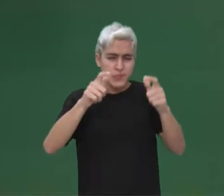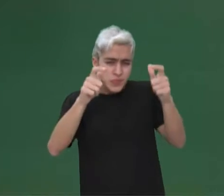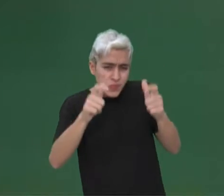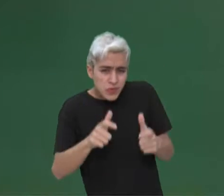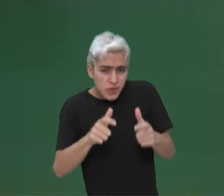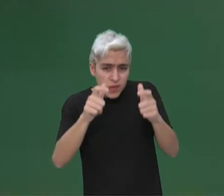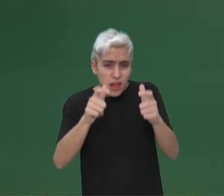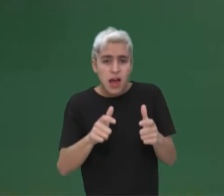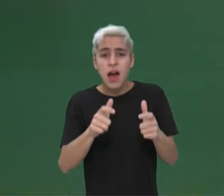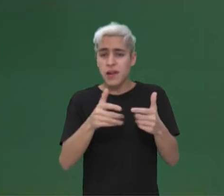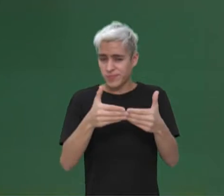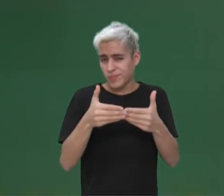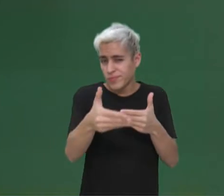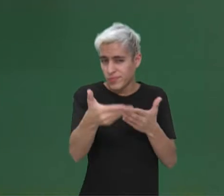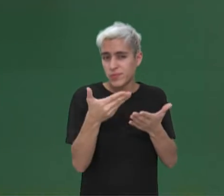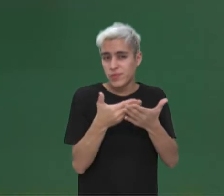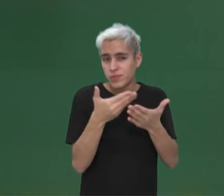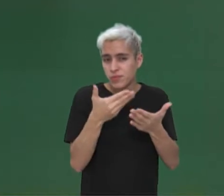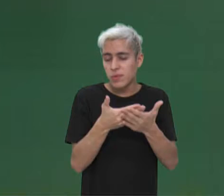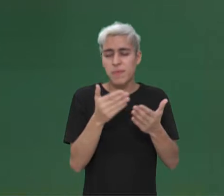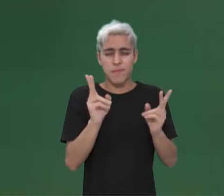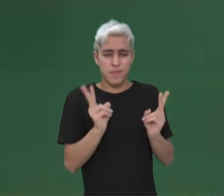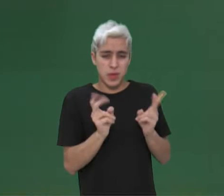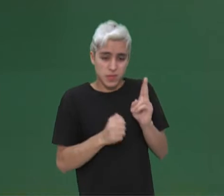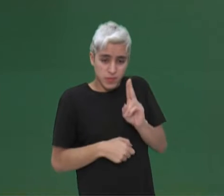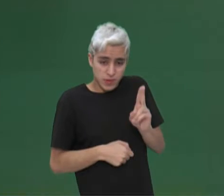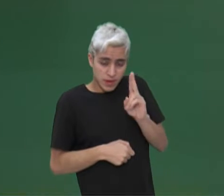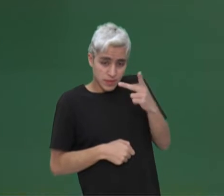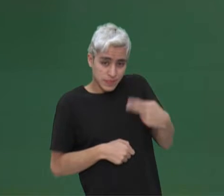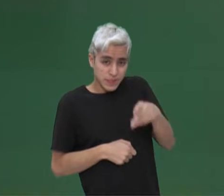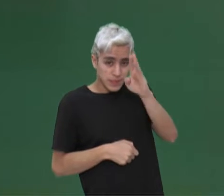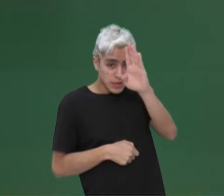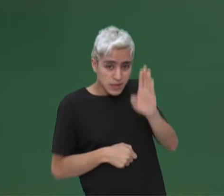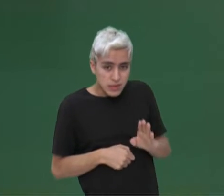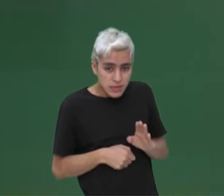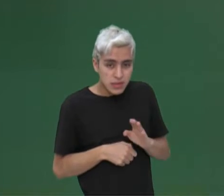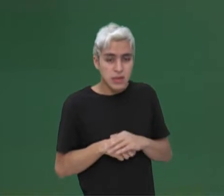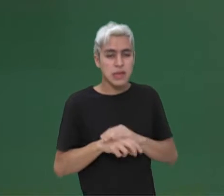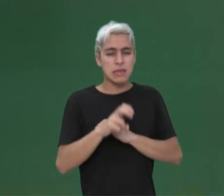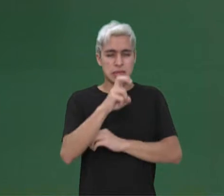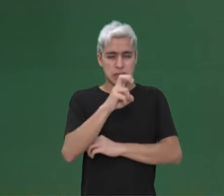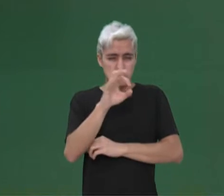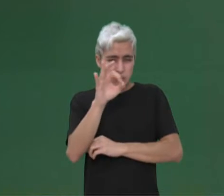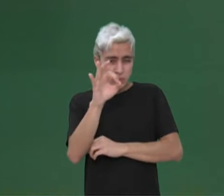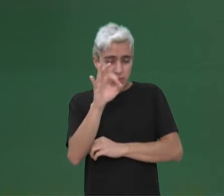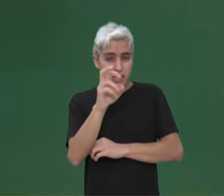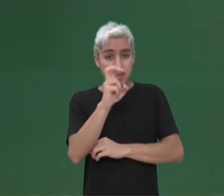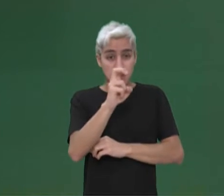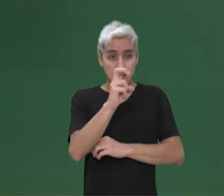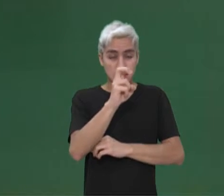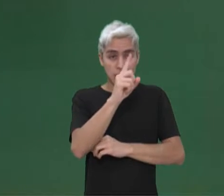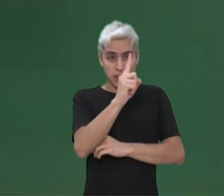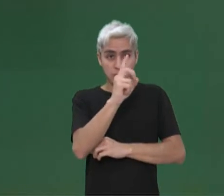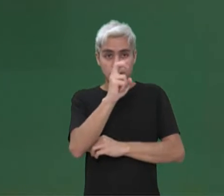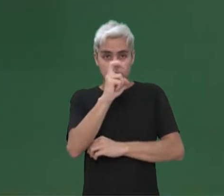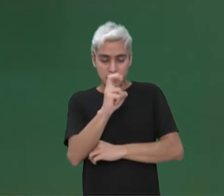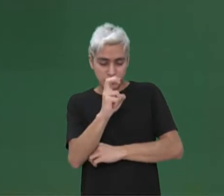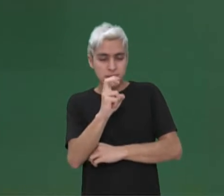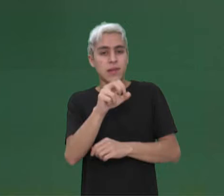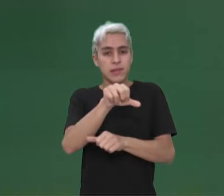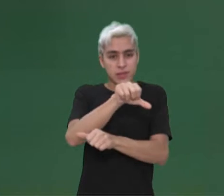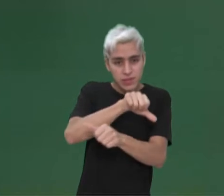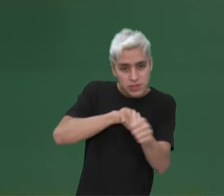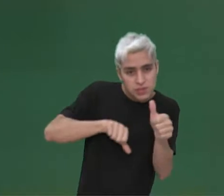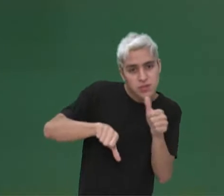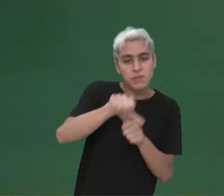nome, como a gente vai ver em próximas aulas, que era usado no Brasil. A quinta parte do que era extraído, produzido, virava imposto para